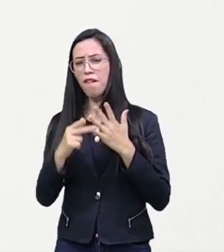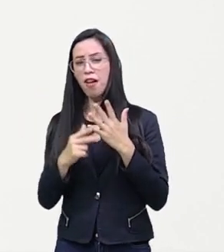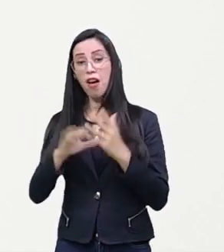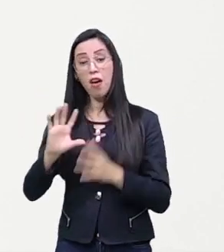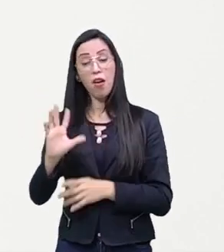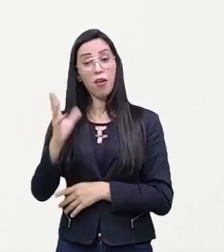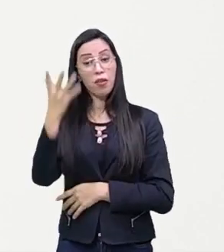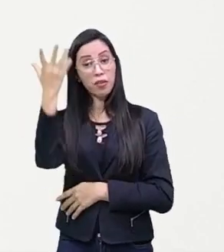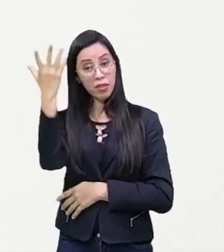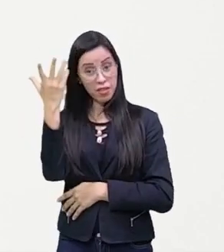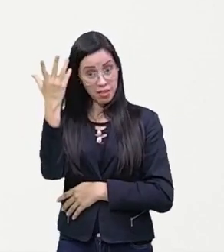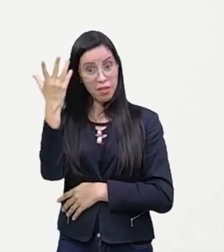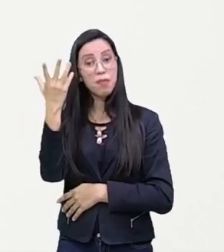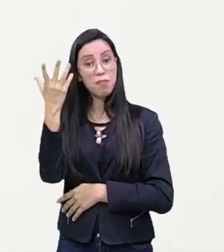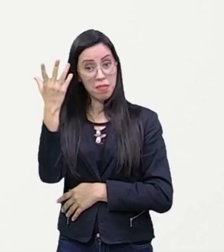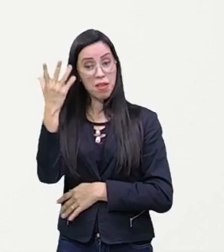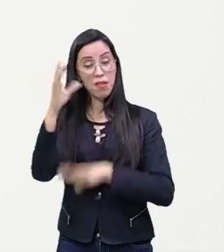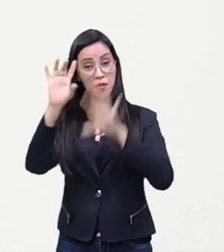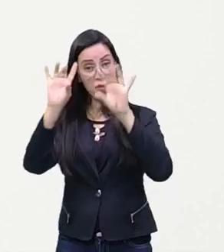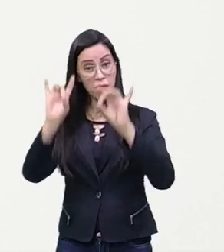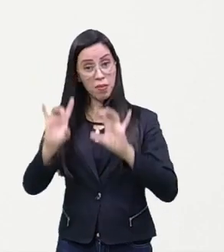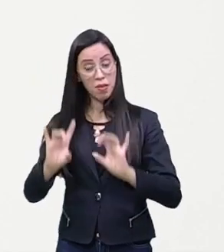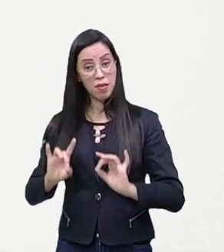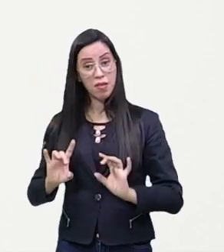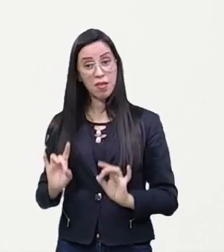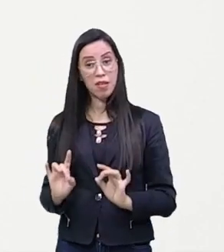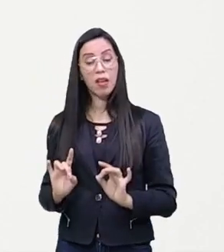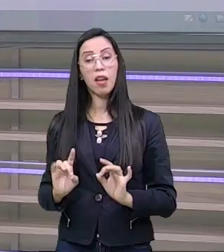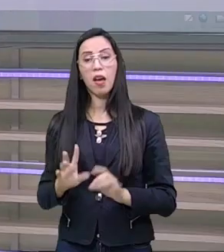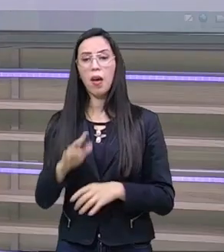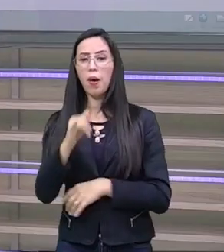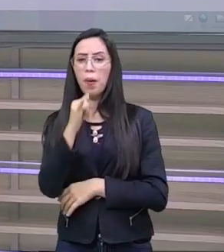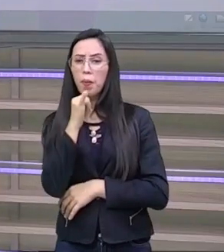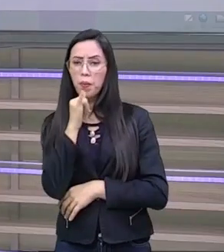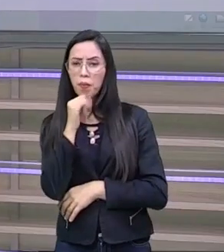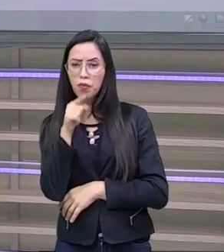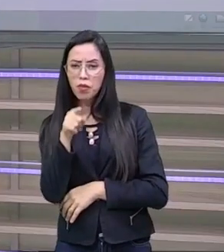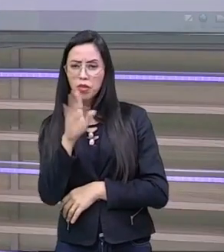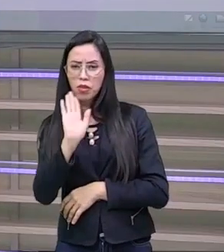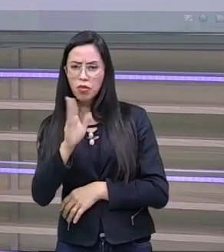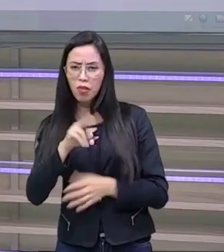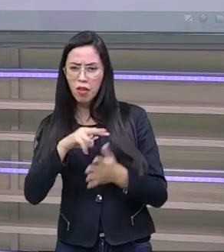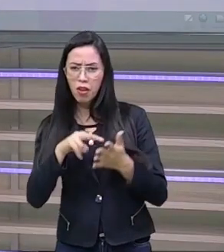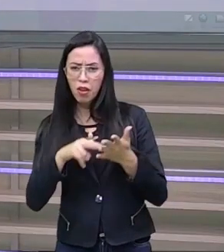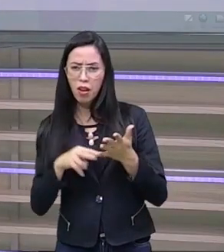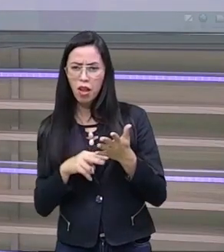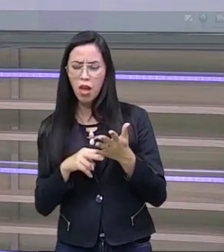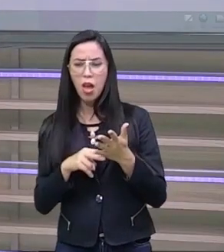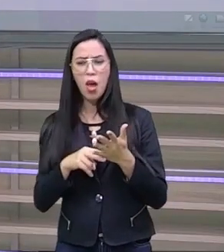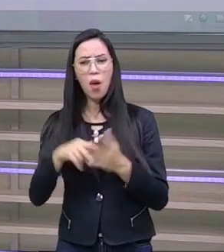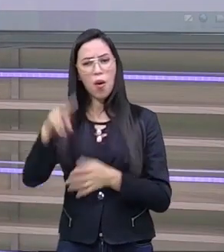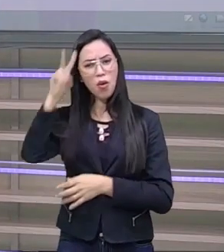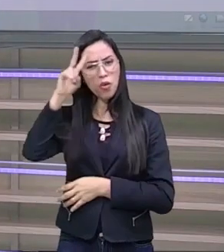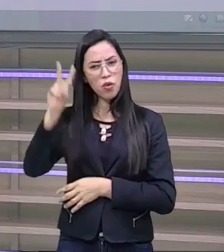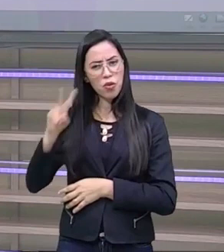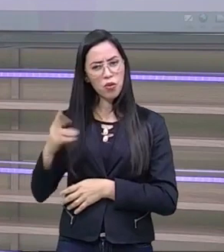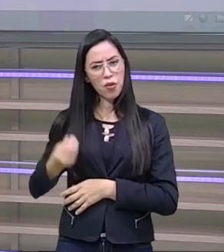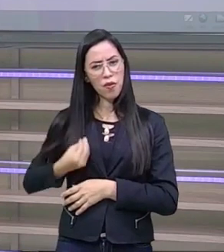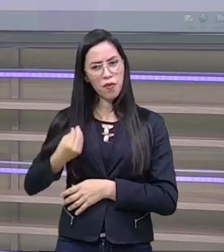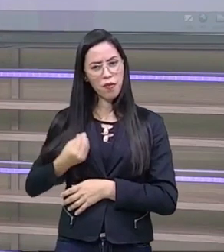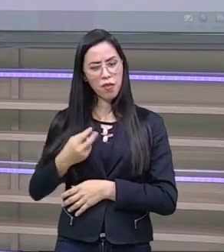de sua existência. Você já leu a biografia de Ruth Rocha? Você já leu a biografia de Ruth